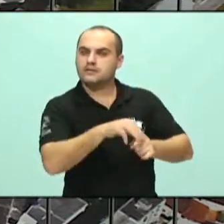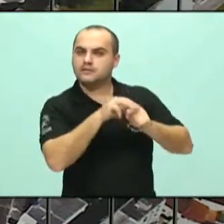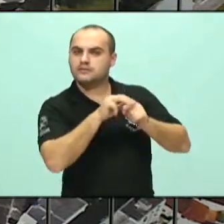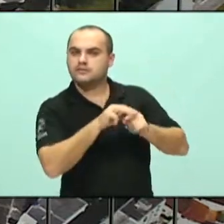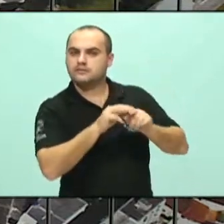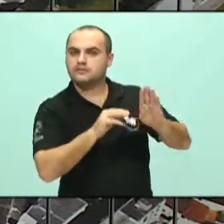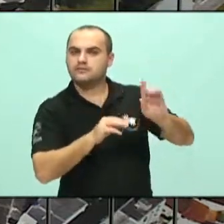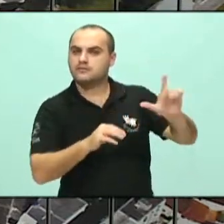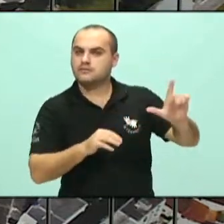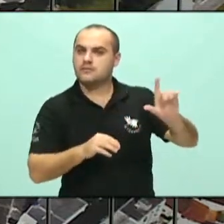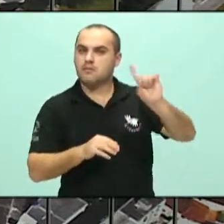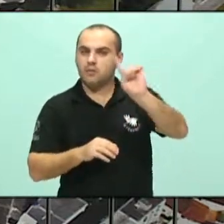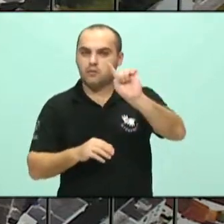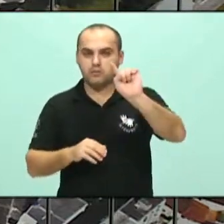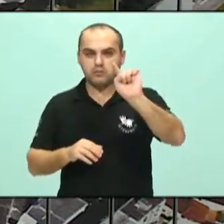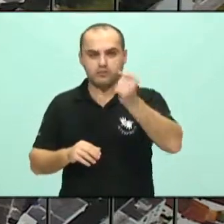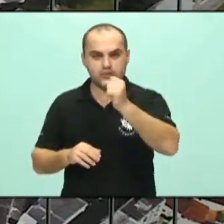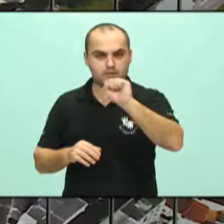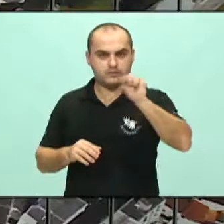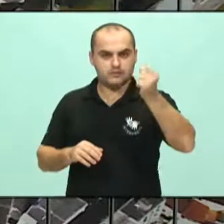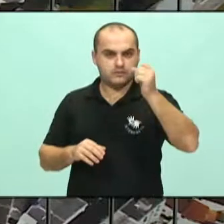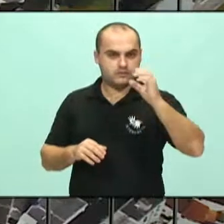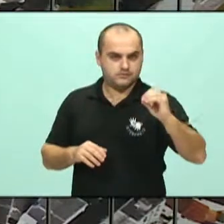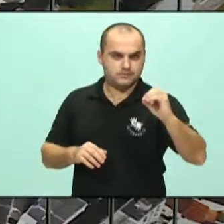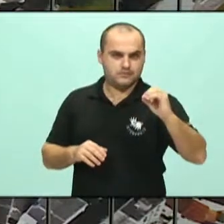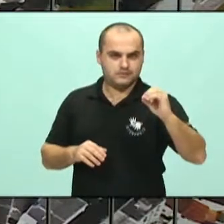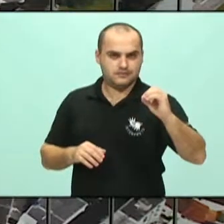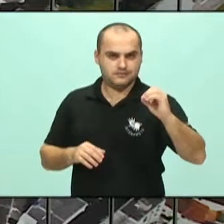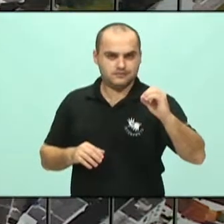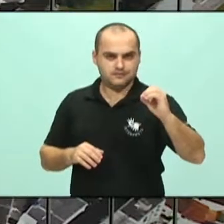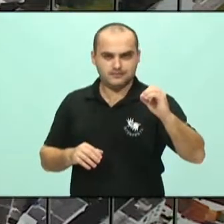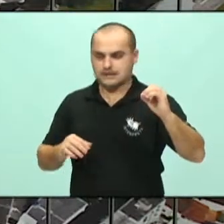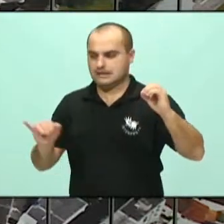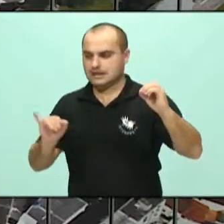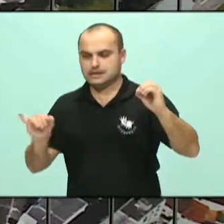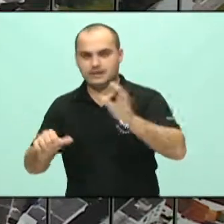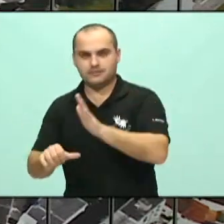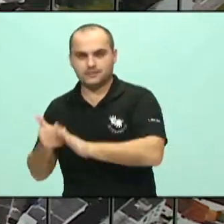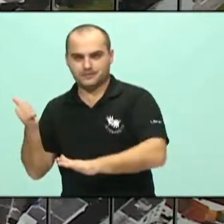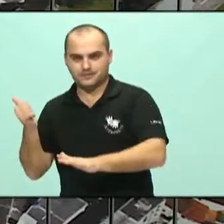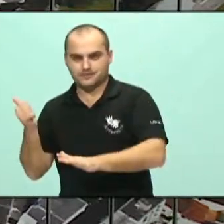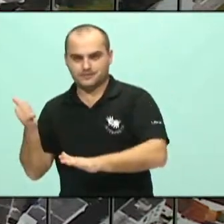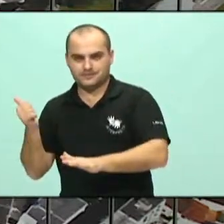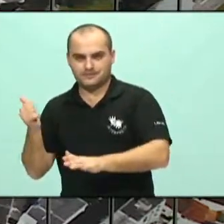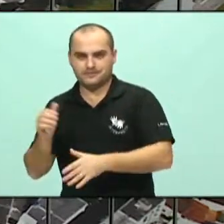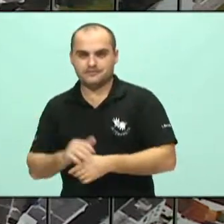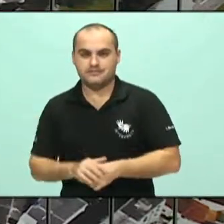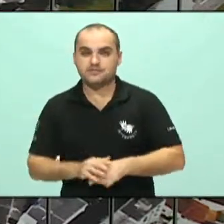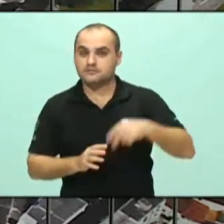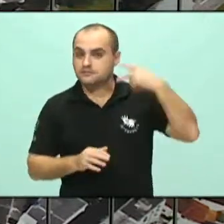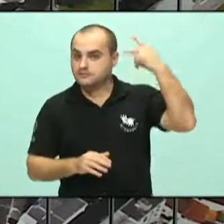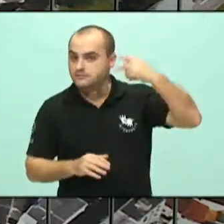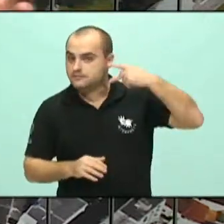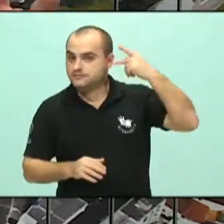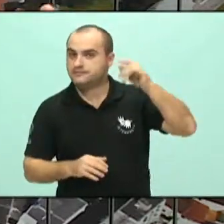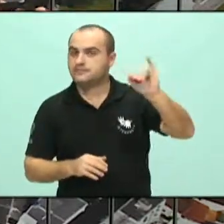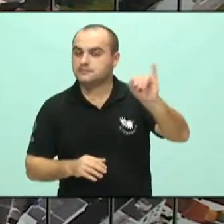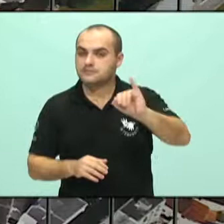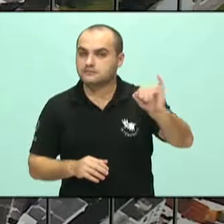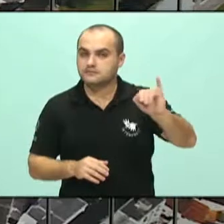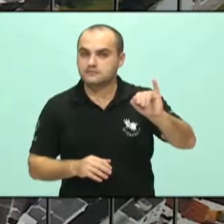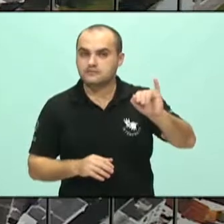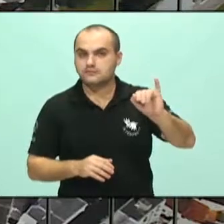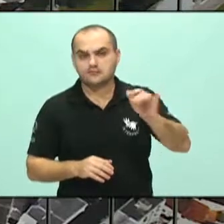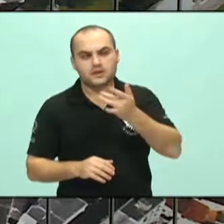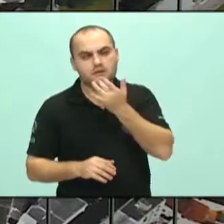em 1880, 20 anos depois de Itajaí. Então, essa é a questão. Os vereadores de Itajaí,